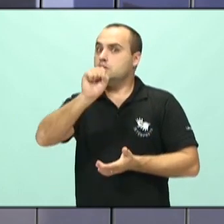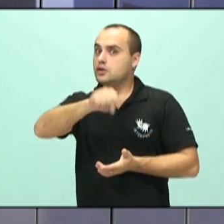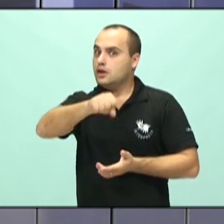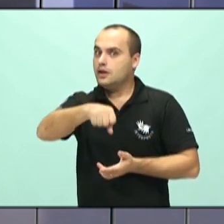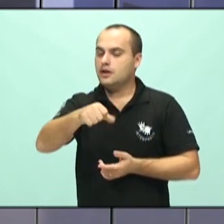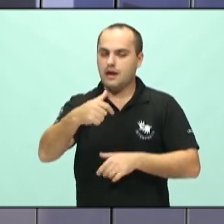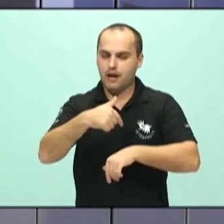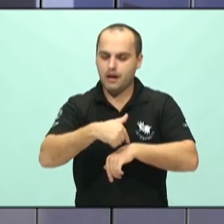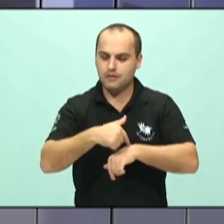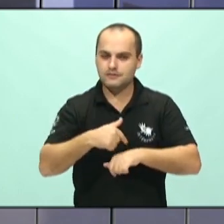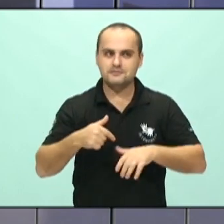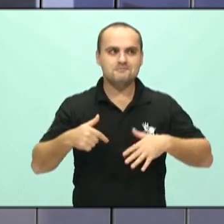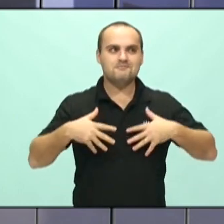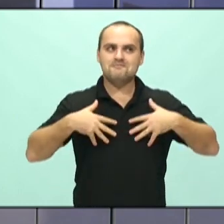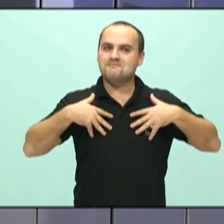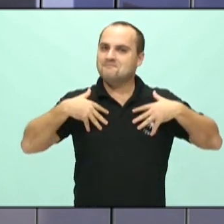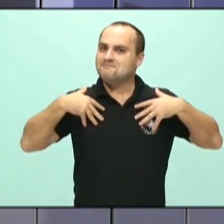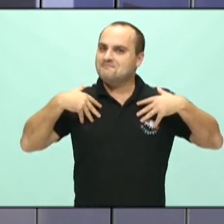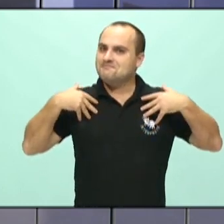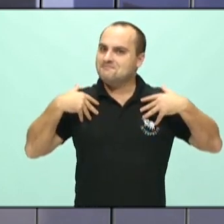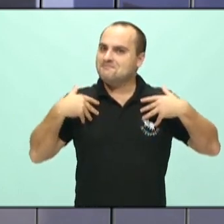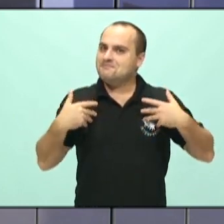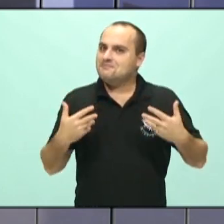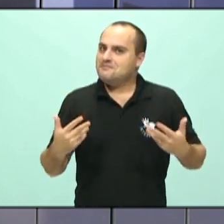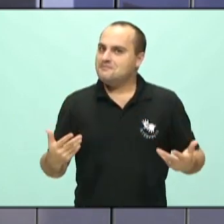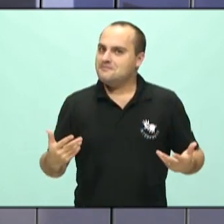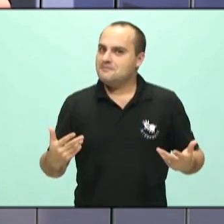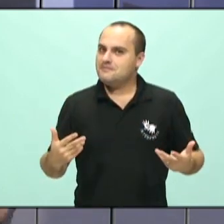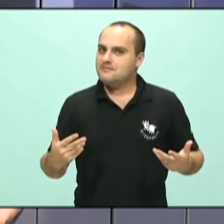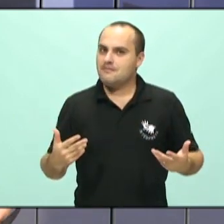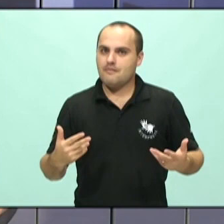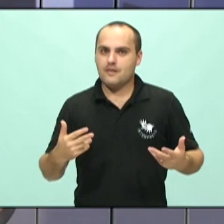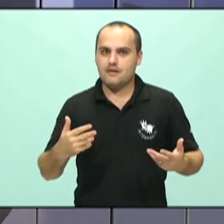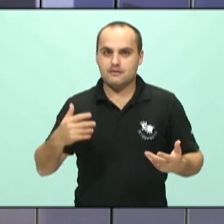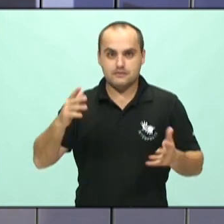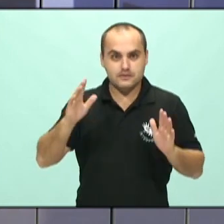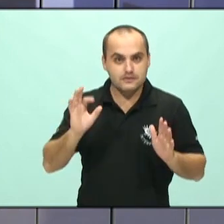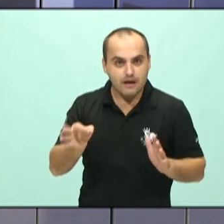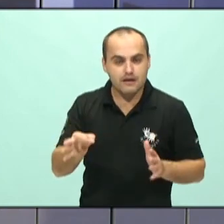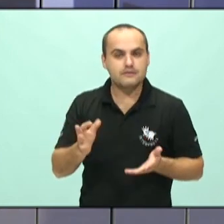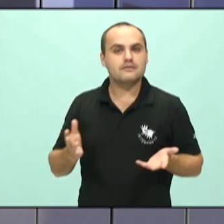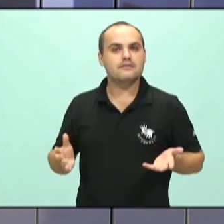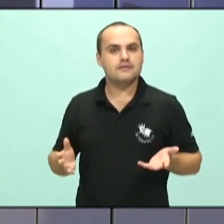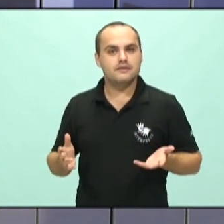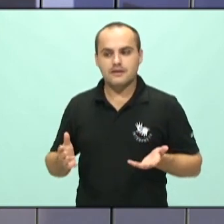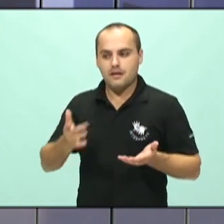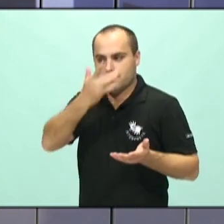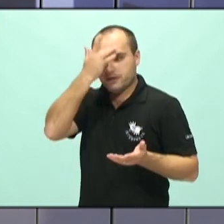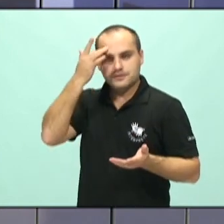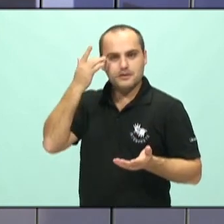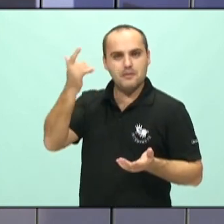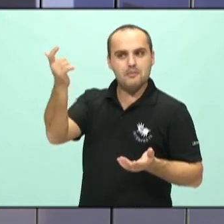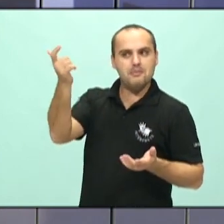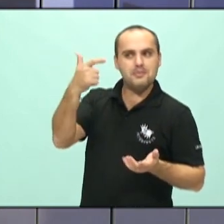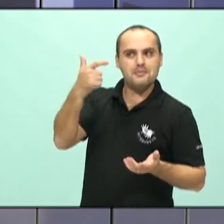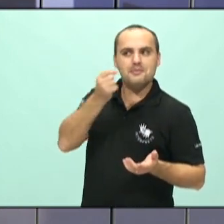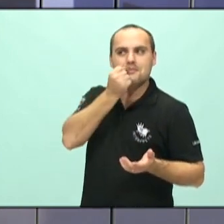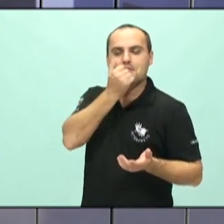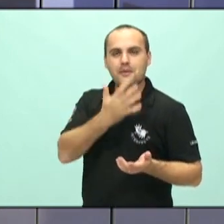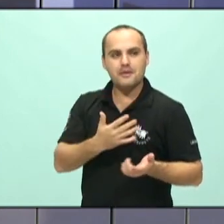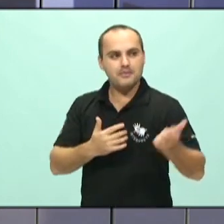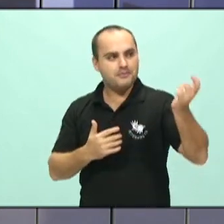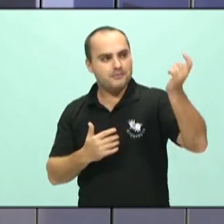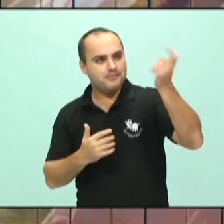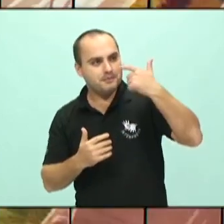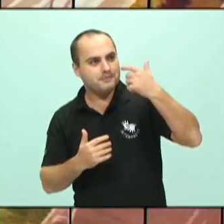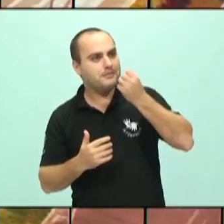alegria. Porque quem é que não gosta de receber um elogio do patrão ou quem é que não gosta de receber uma promoção